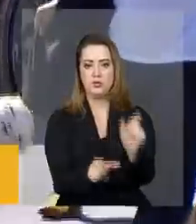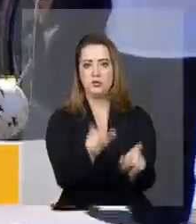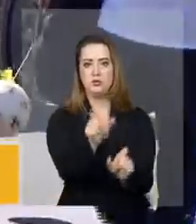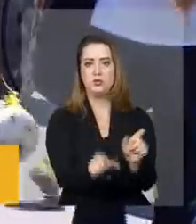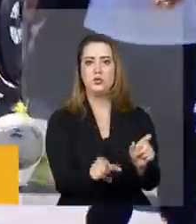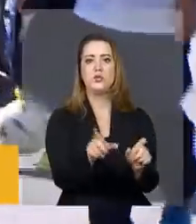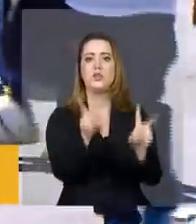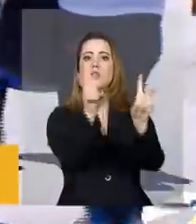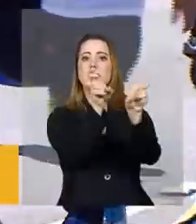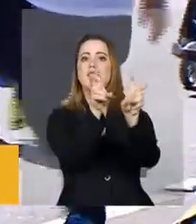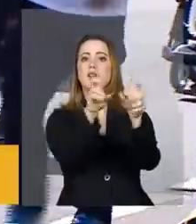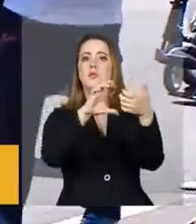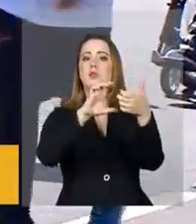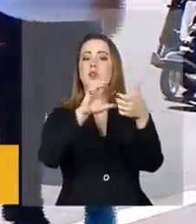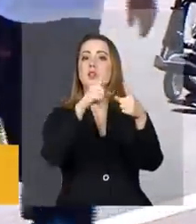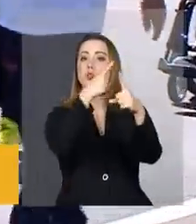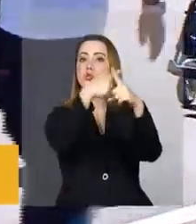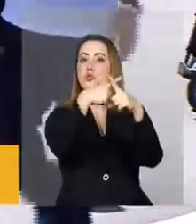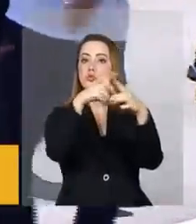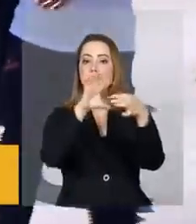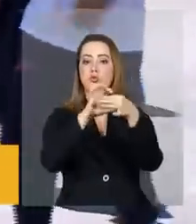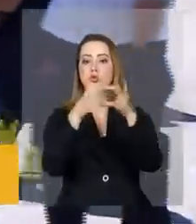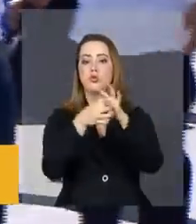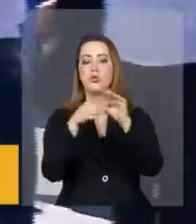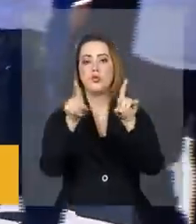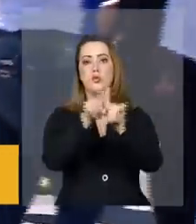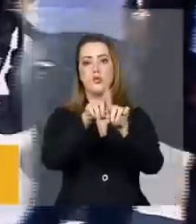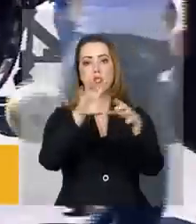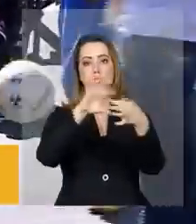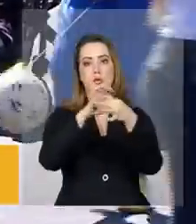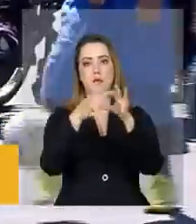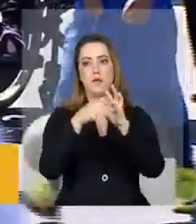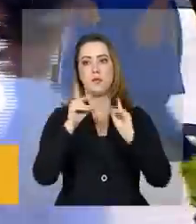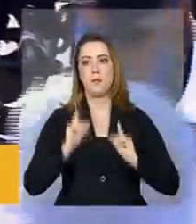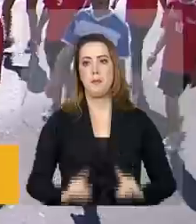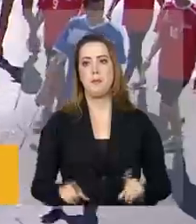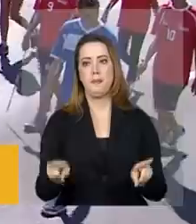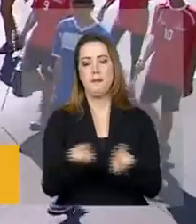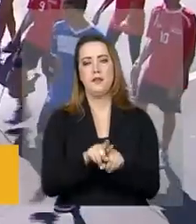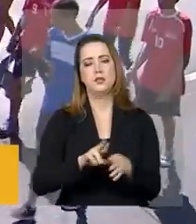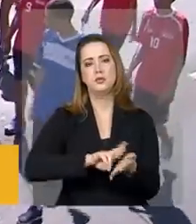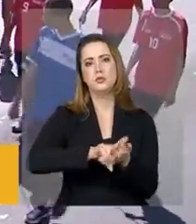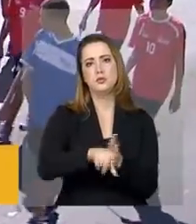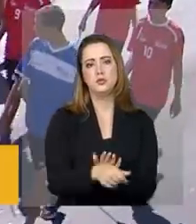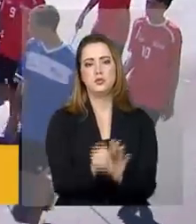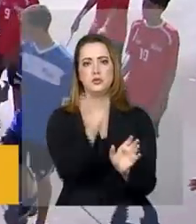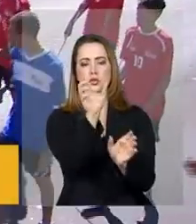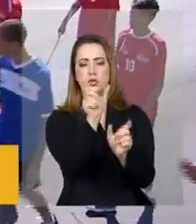Jogos Olímpicos e Paralímpicos, e também a participação de alguns atletas paralímpicos.